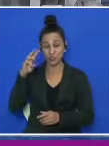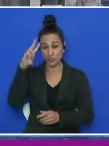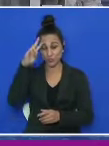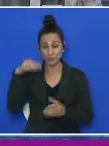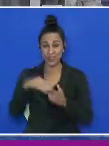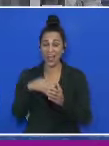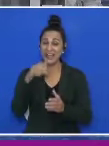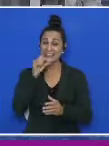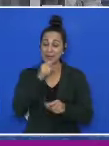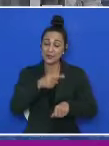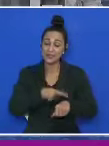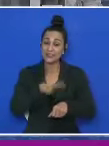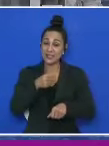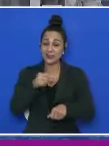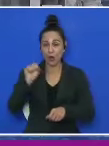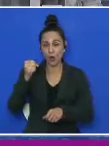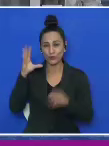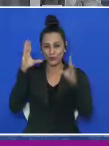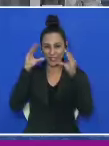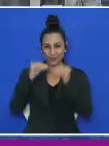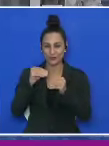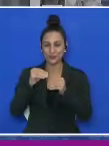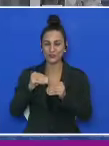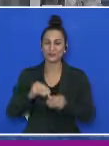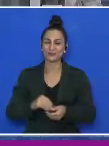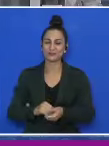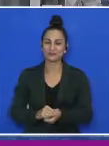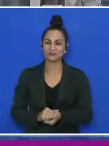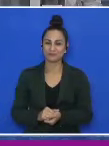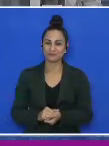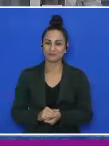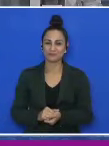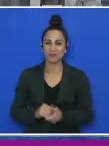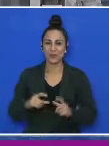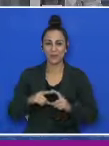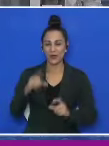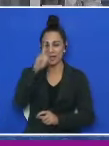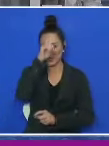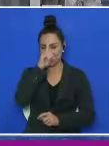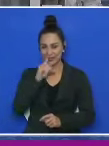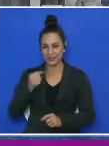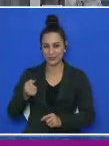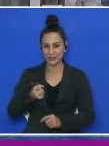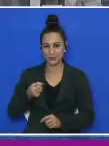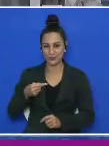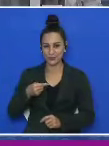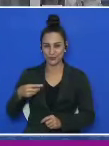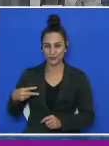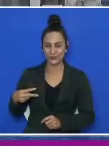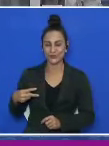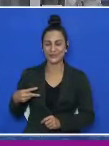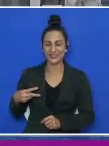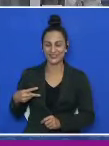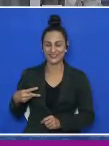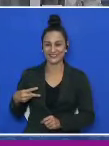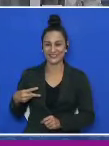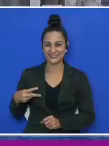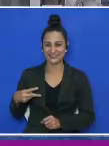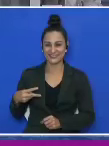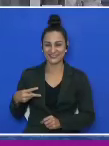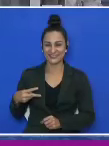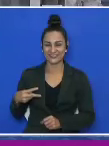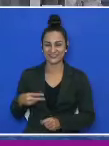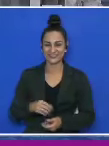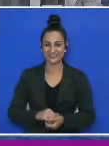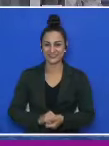sábado, sempre a partir das 8 da noite. Bola amarela, número 12. Amarela, 12.